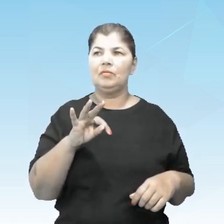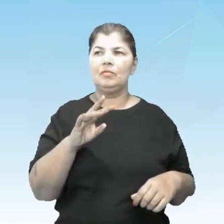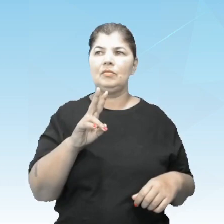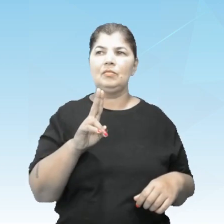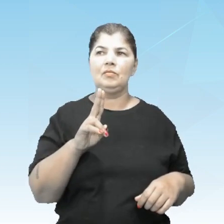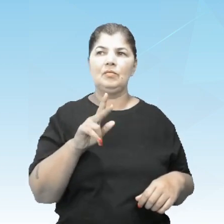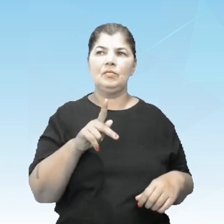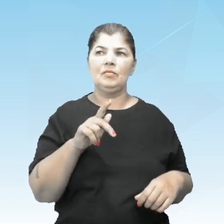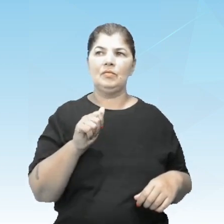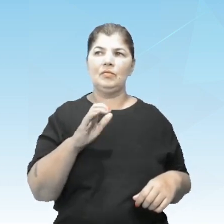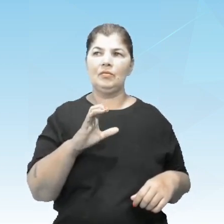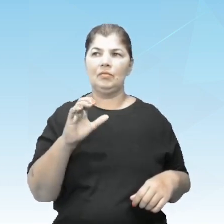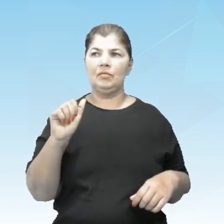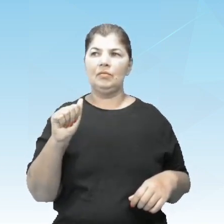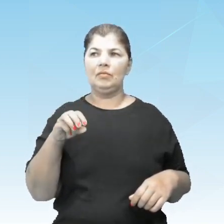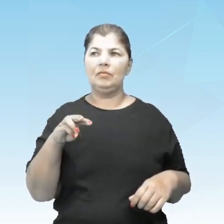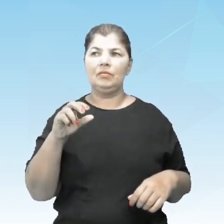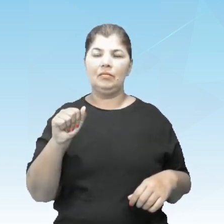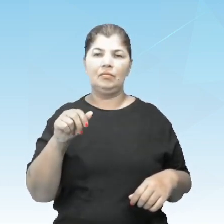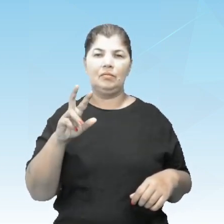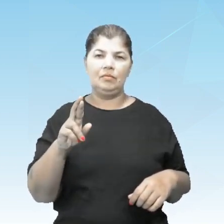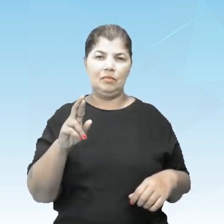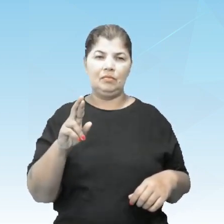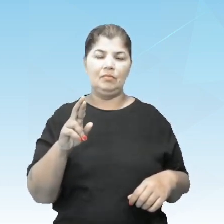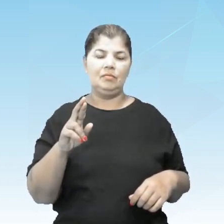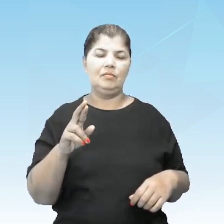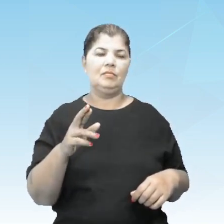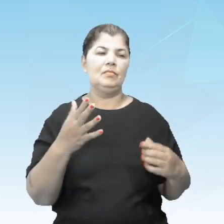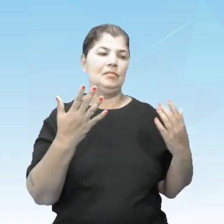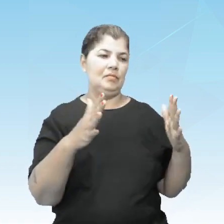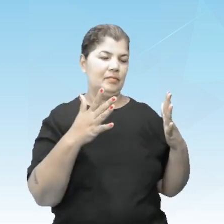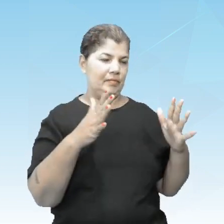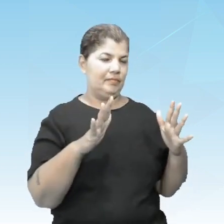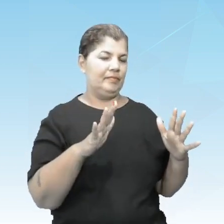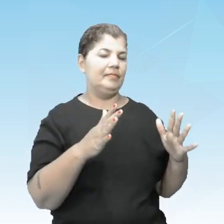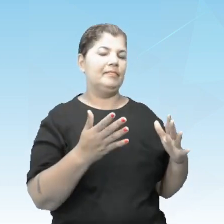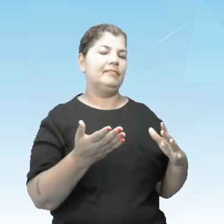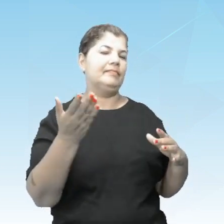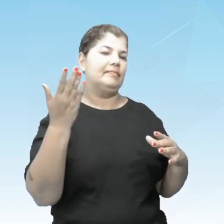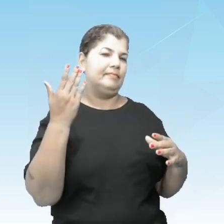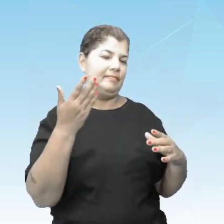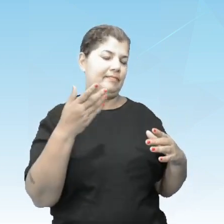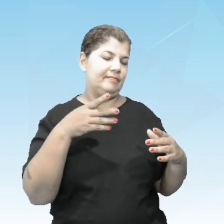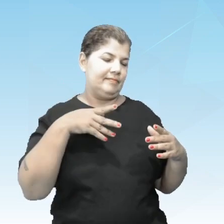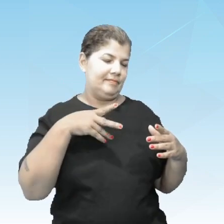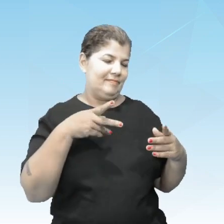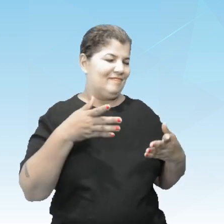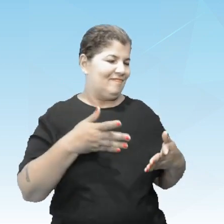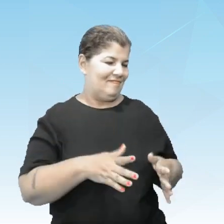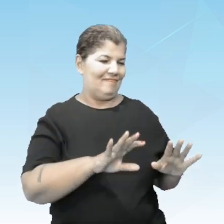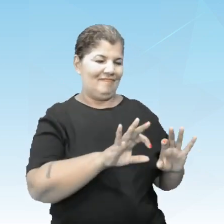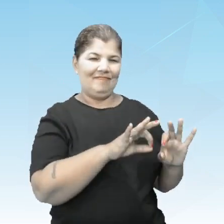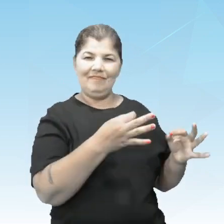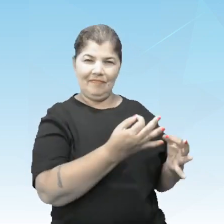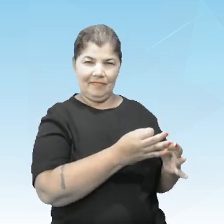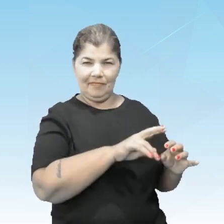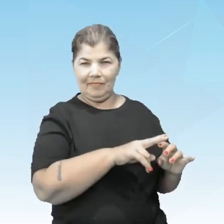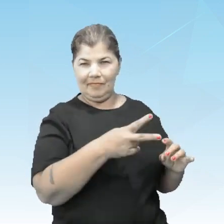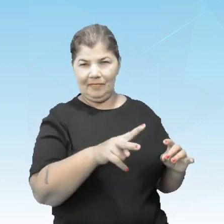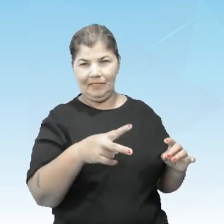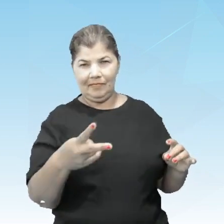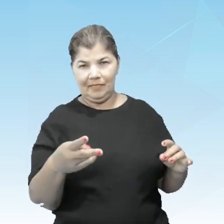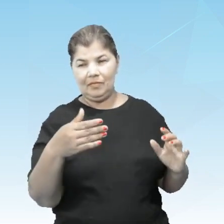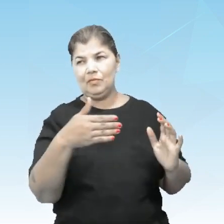II, em homenagem ao seu antepassado, Tupac Amaru, último imperador inca e líder